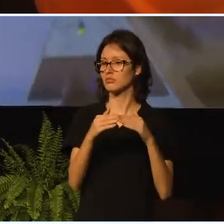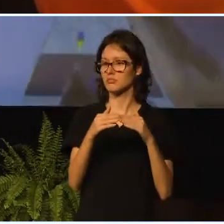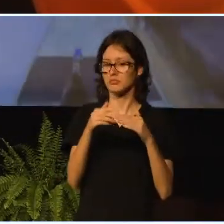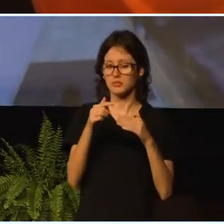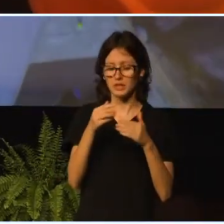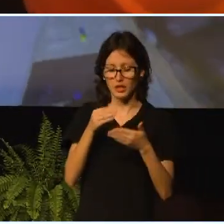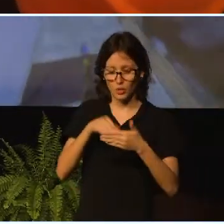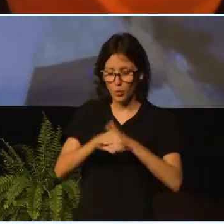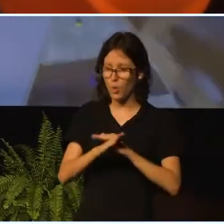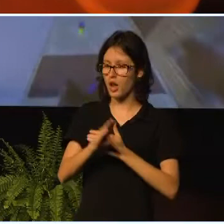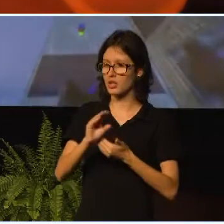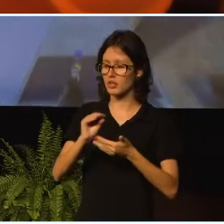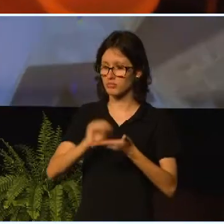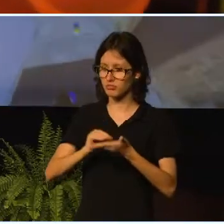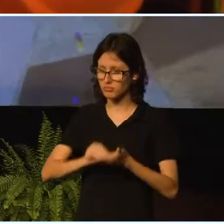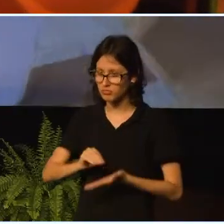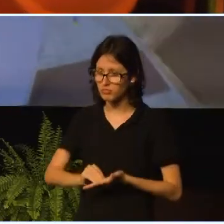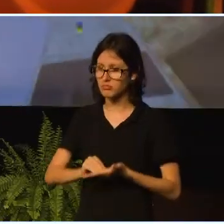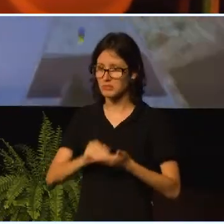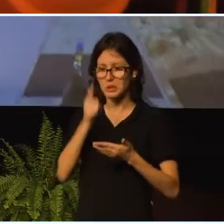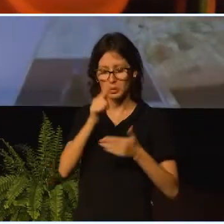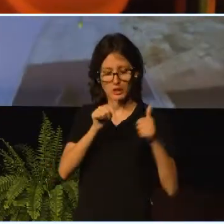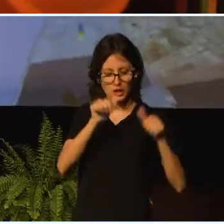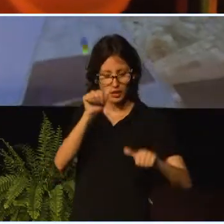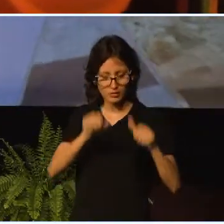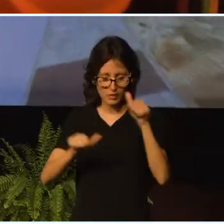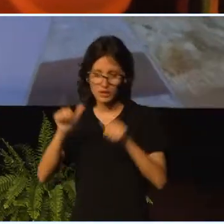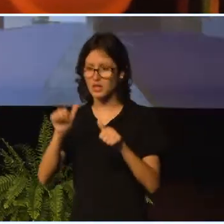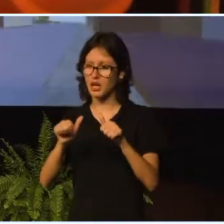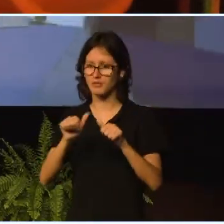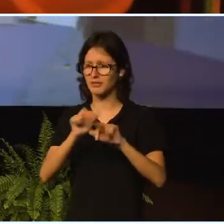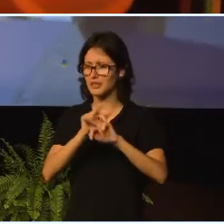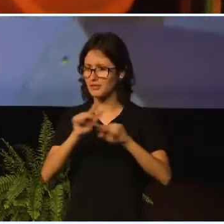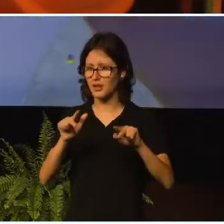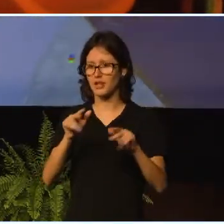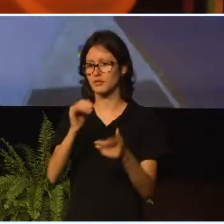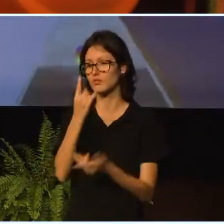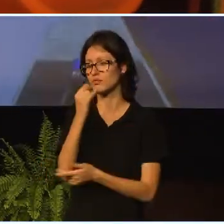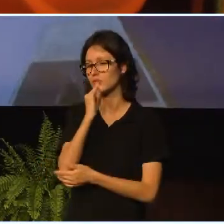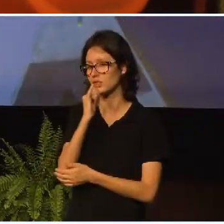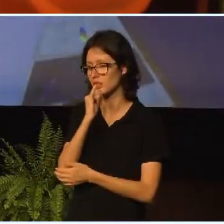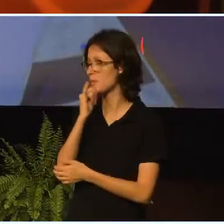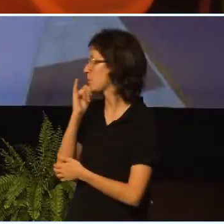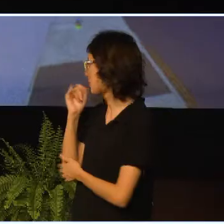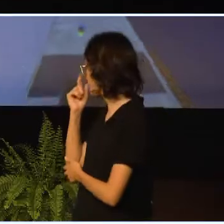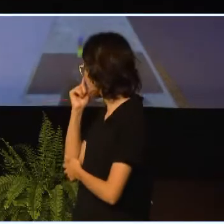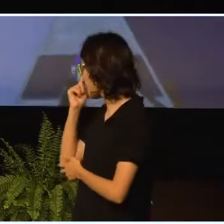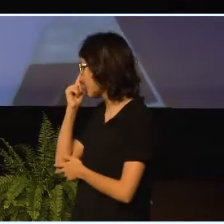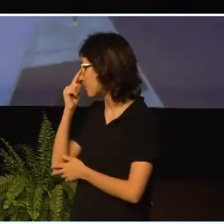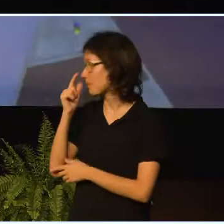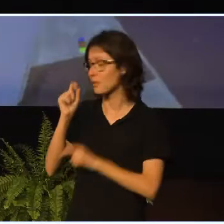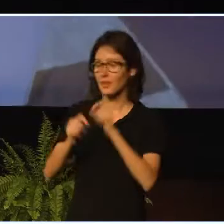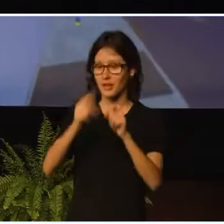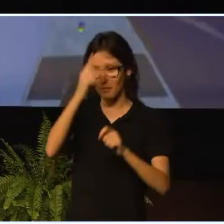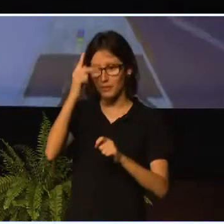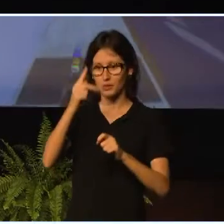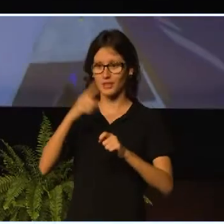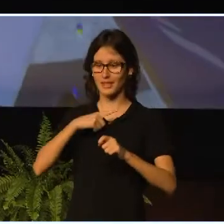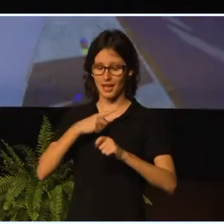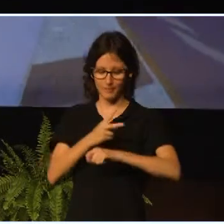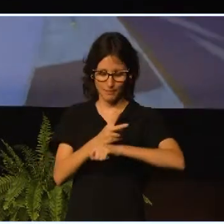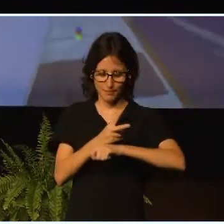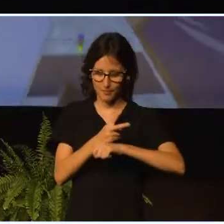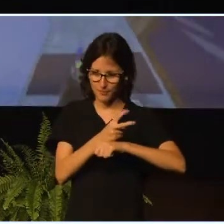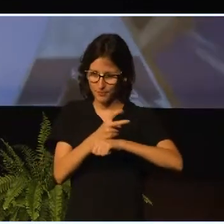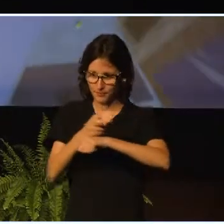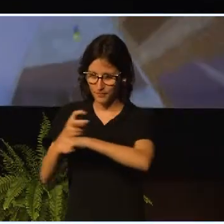consegue armazenar informação e avaliar isso continuamente no dia a dia em diversas atividades. Esse aqui é um exemplo usando realidade virtual, sensores que